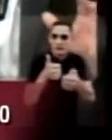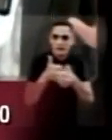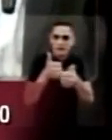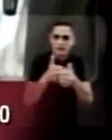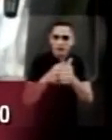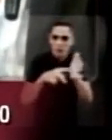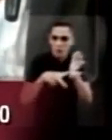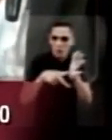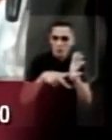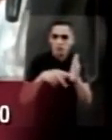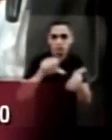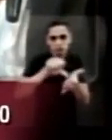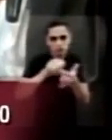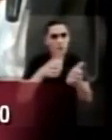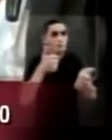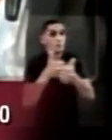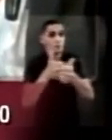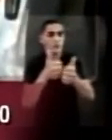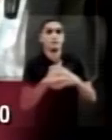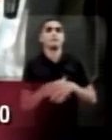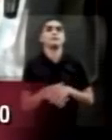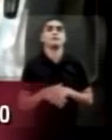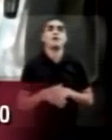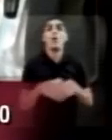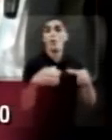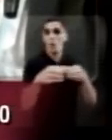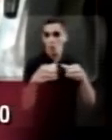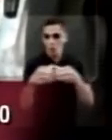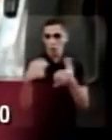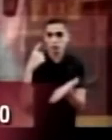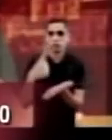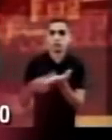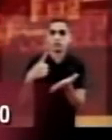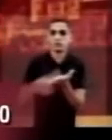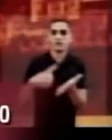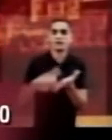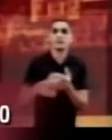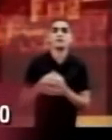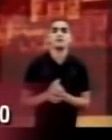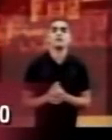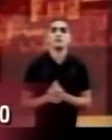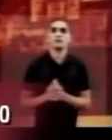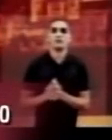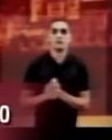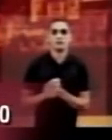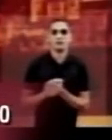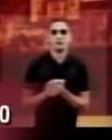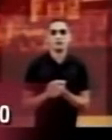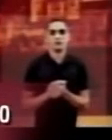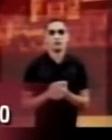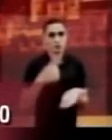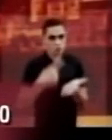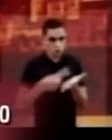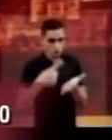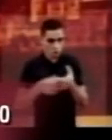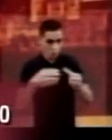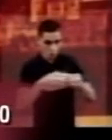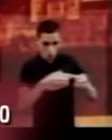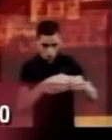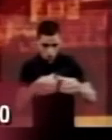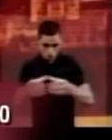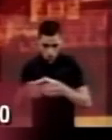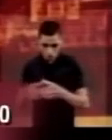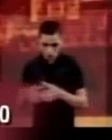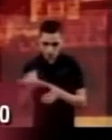sempre, os grupos serão agendados, os espontâneos serão feitos dessa outra